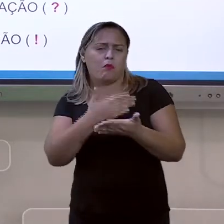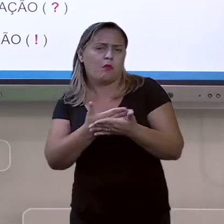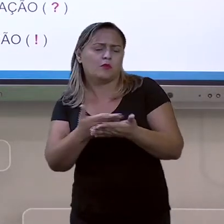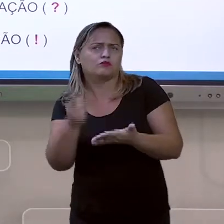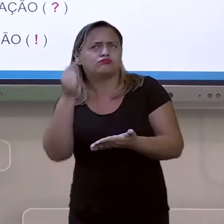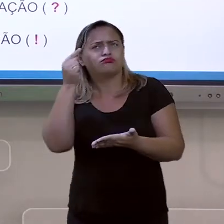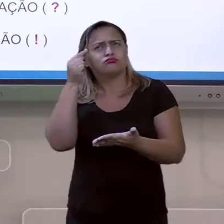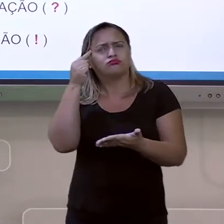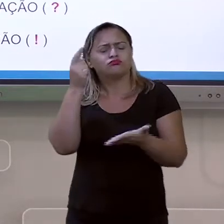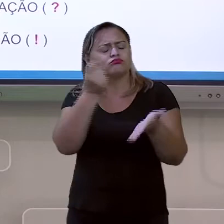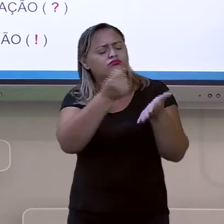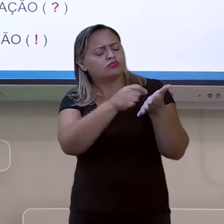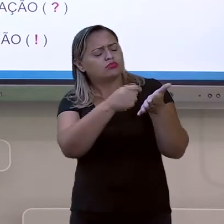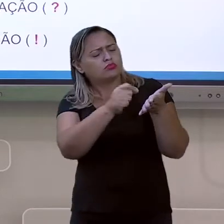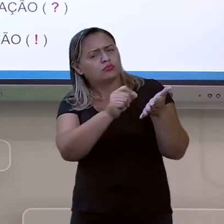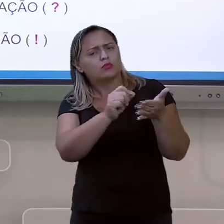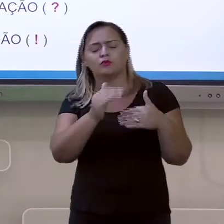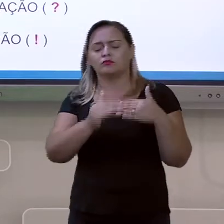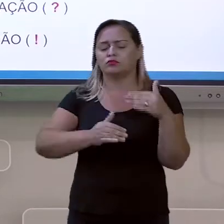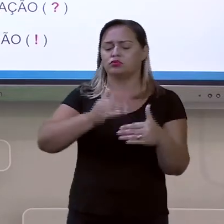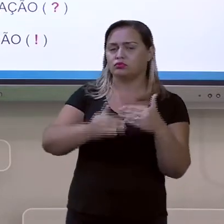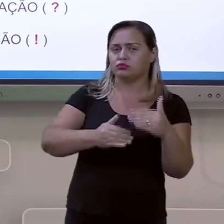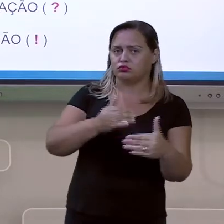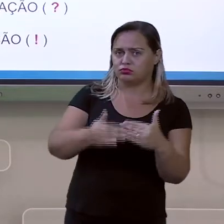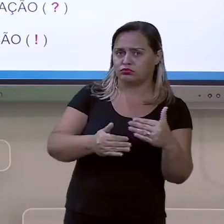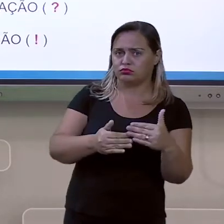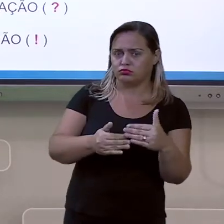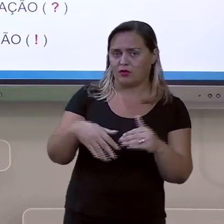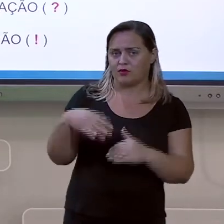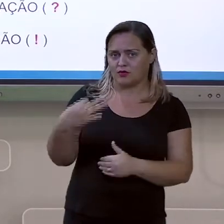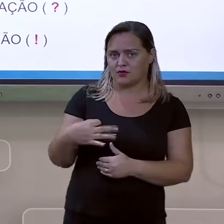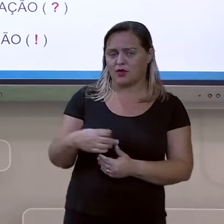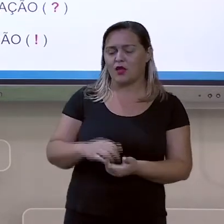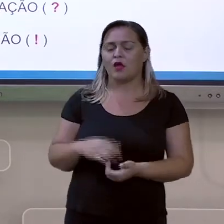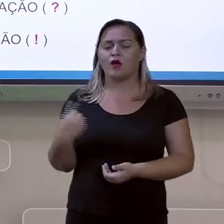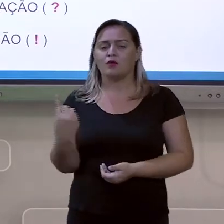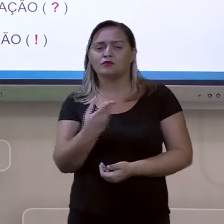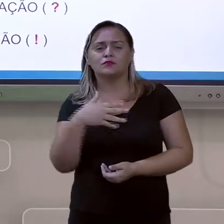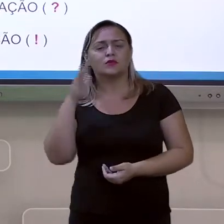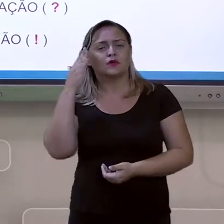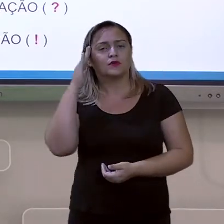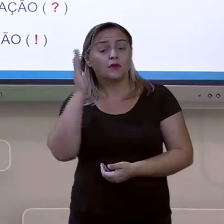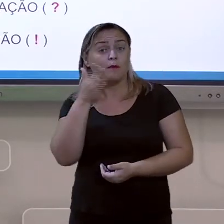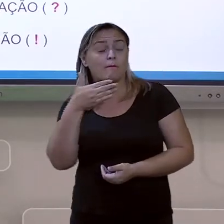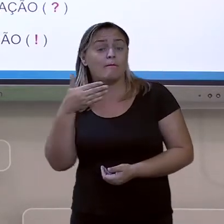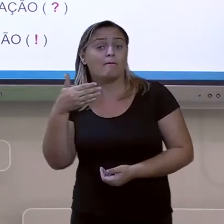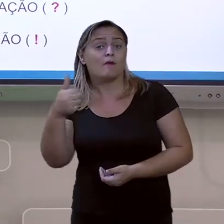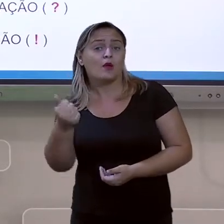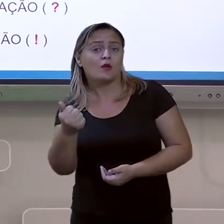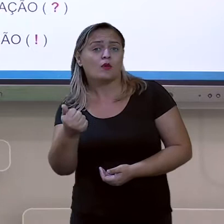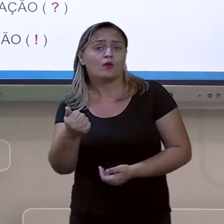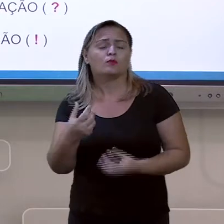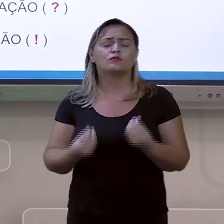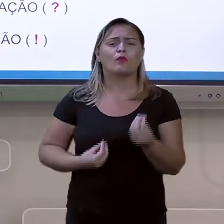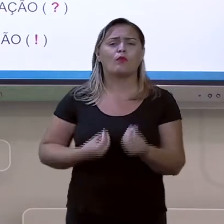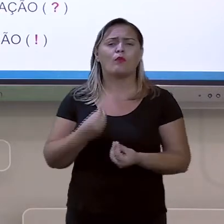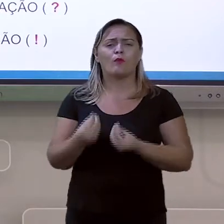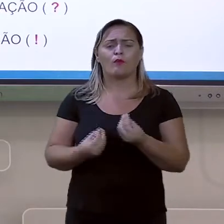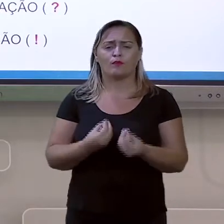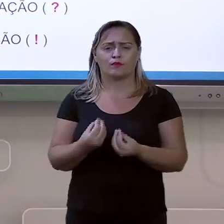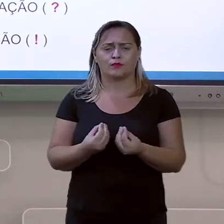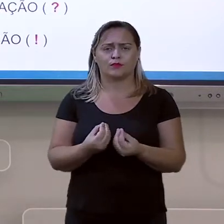uma ideia e assim sucessivamente. Vamos compreender um pouco melhor quando começarmos